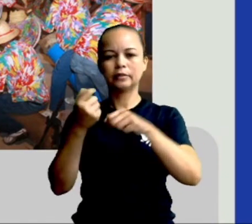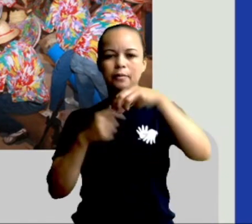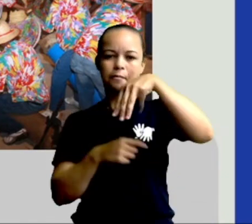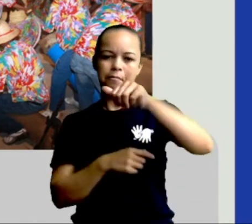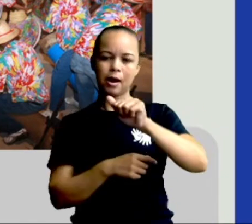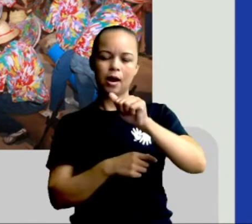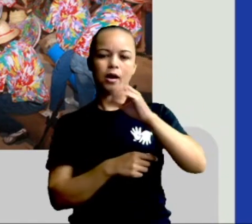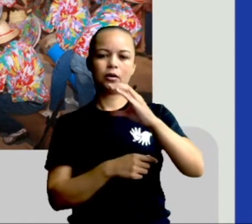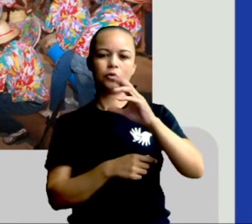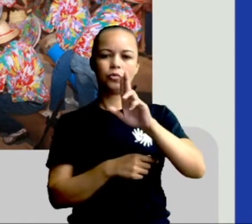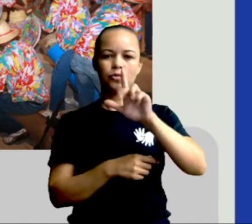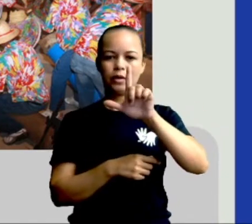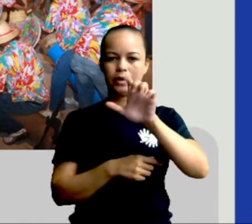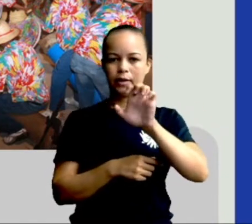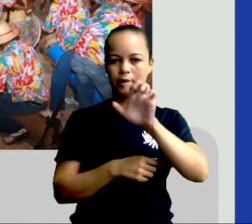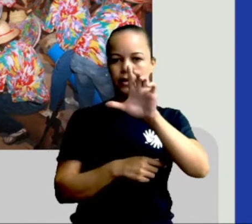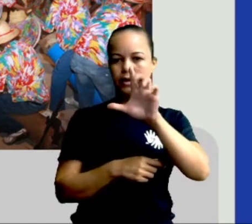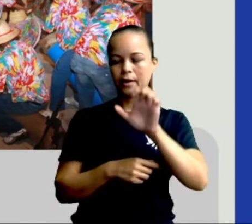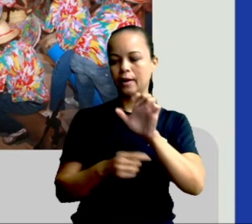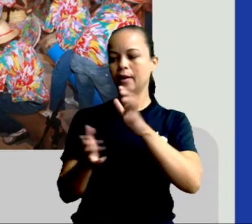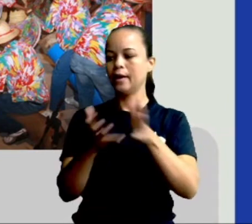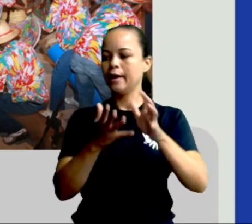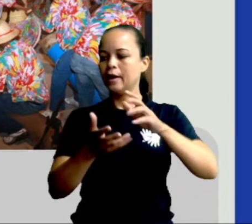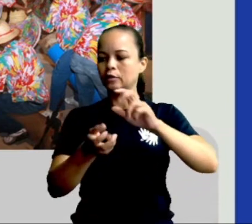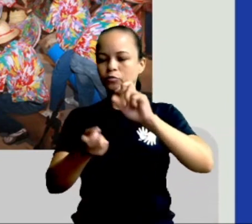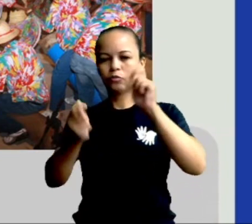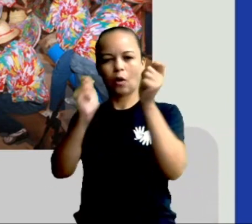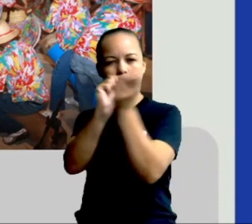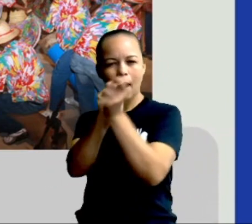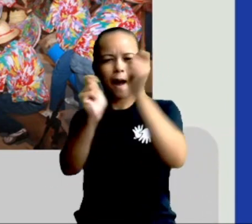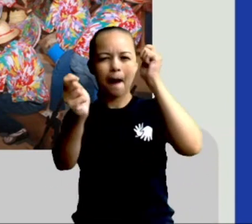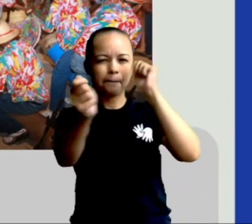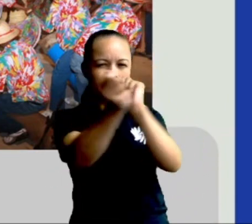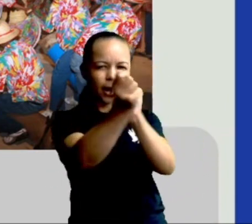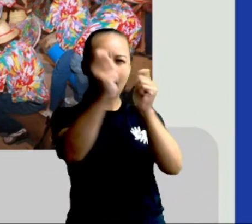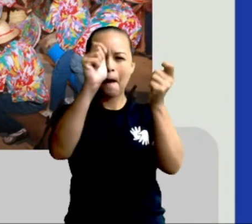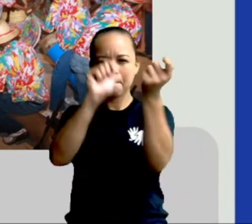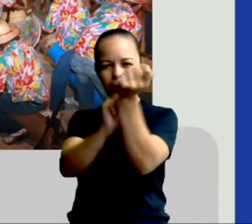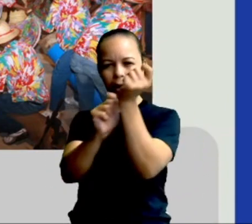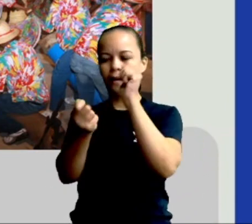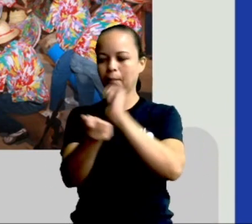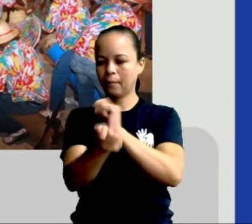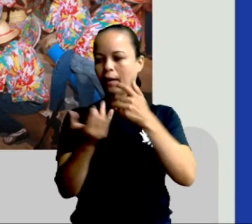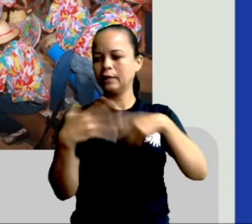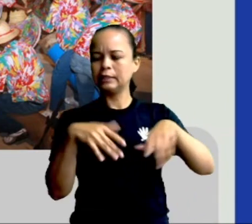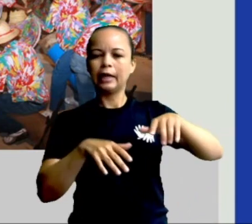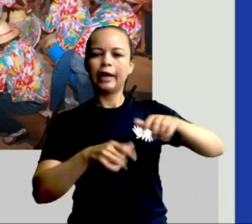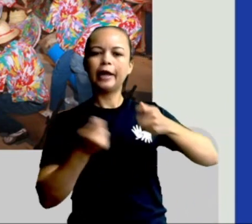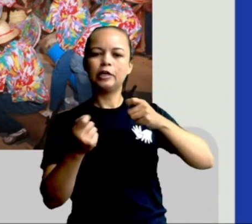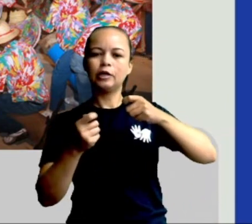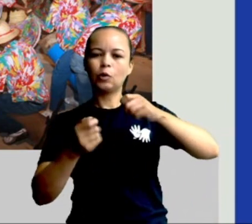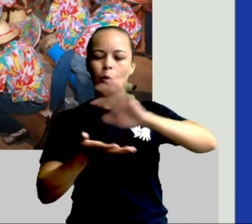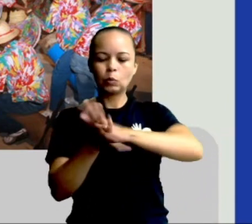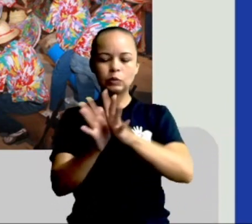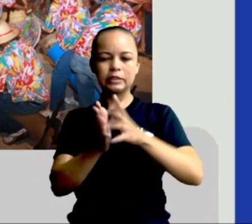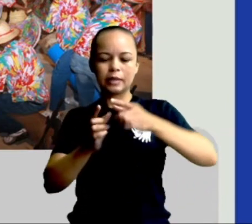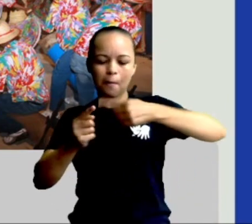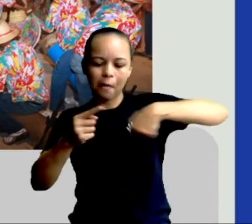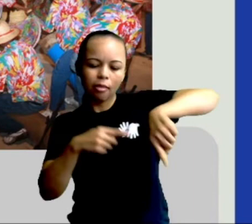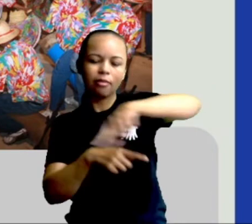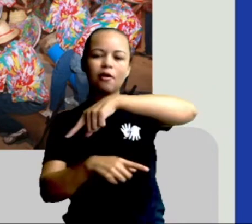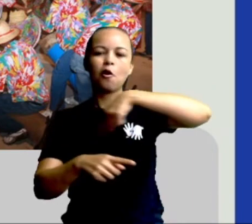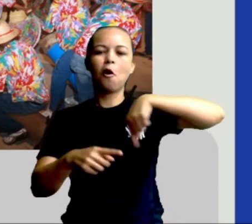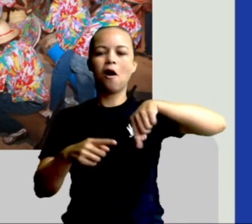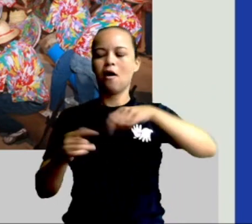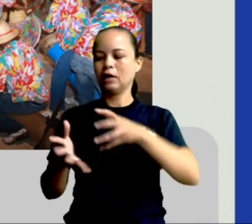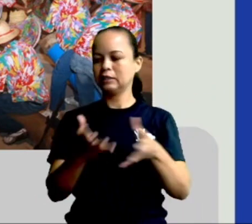da Bahia, trago o tambor de roda, o samba de roda, e trago também o maracatu,